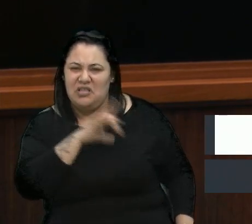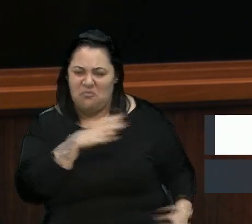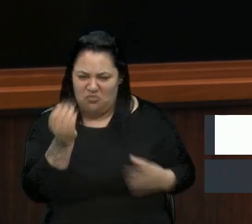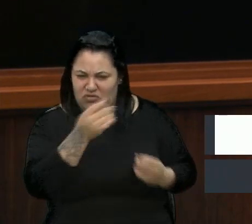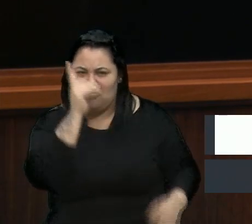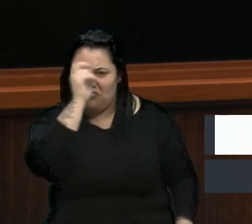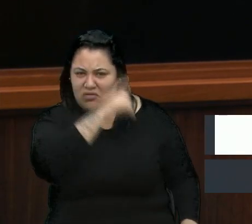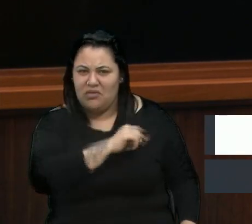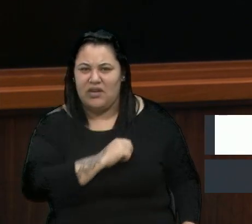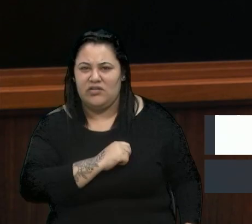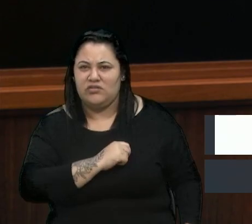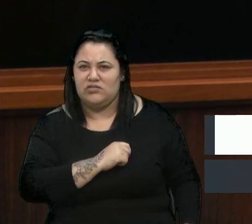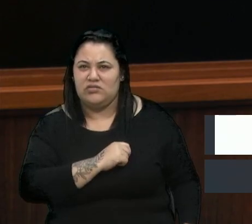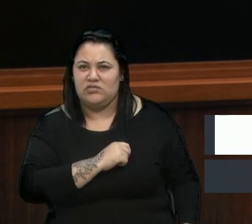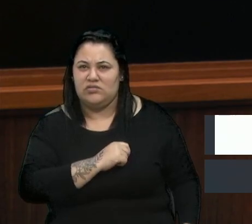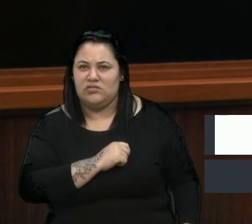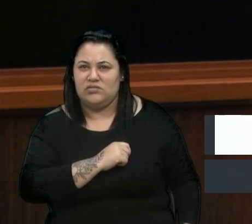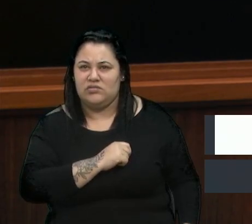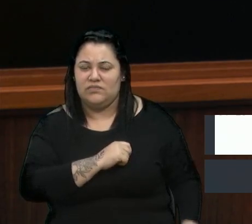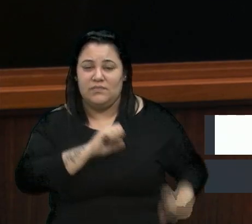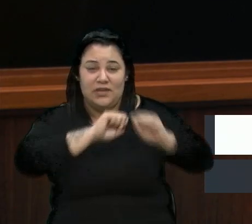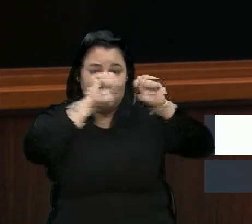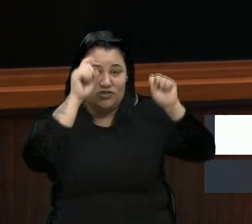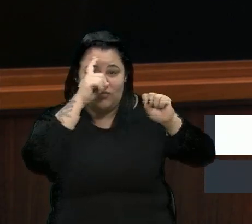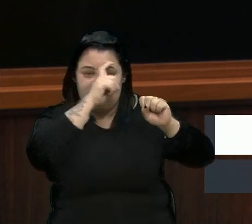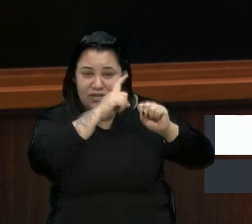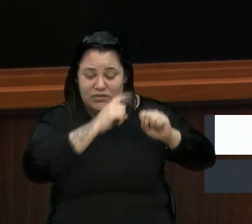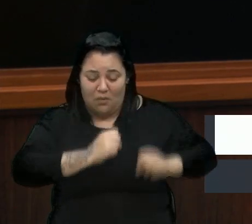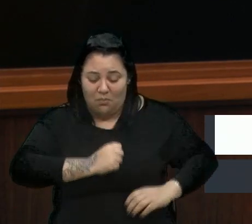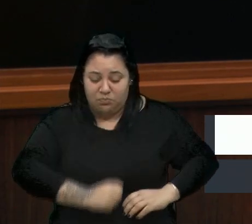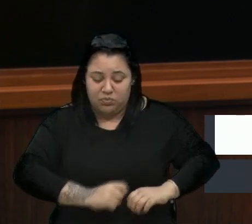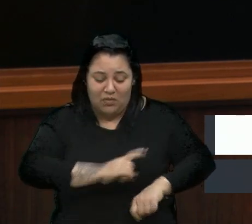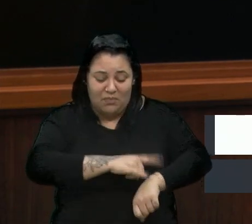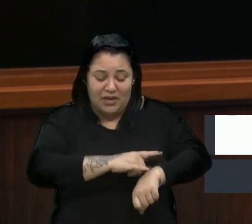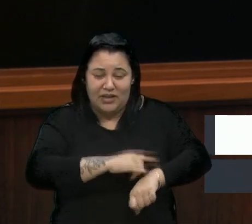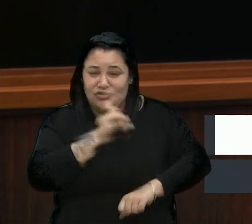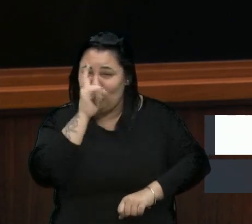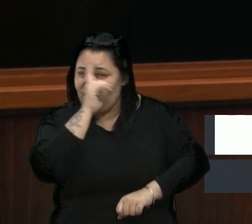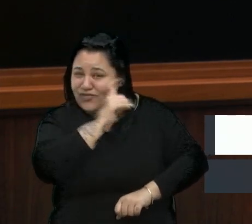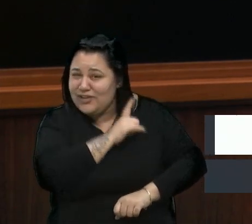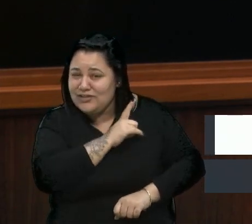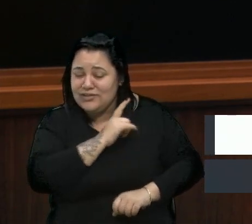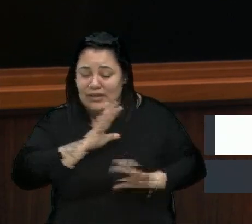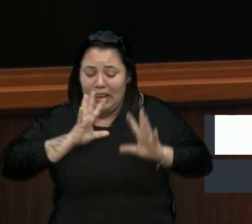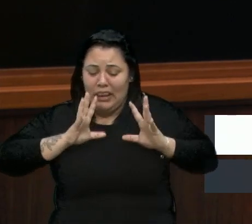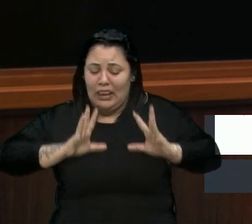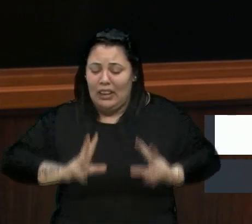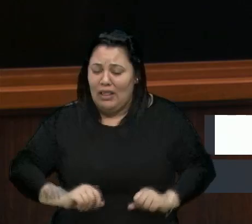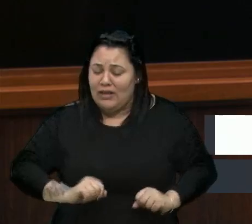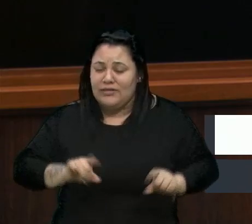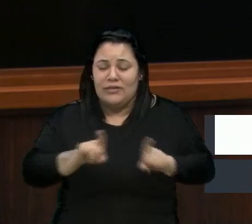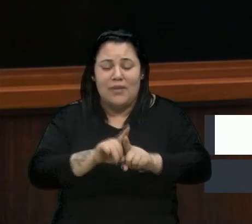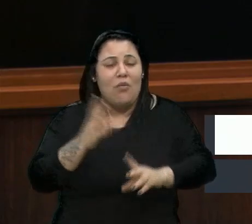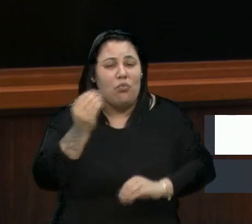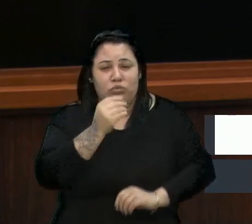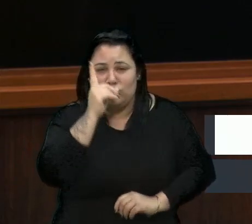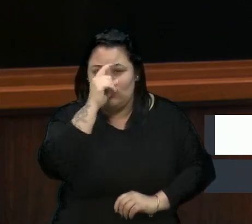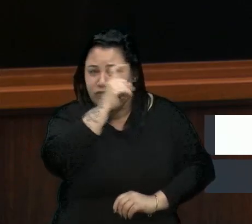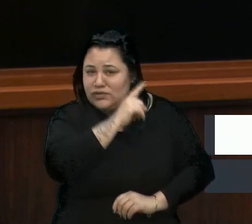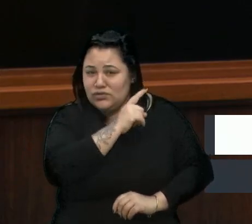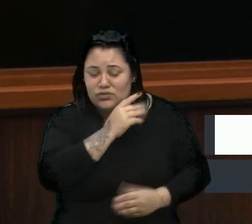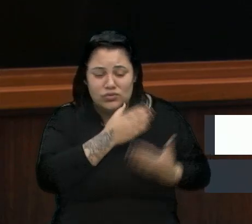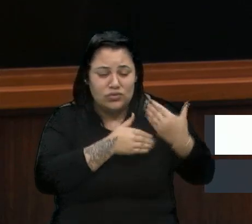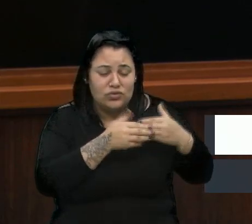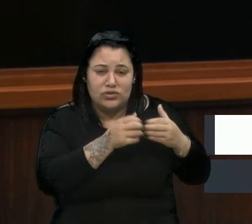dificuldades. Banho é difícil, as necessidades fisiológicas são difíceis, a higiene é muito difícil. Tudo